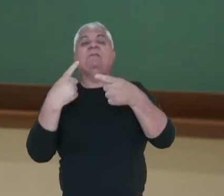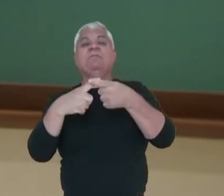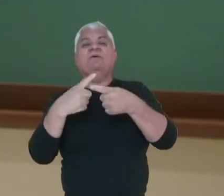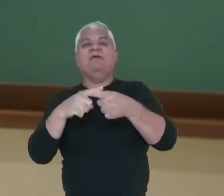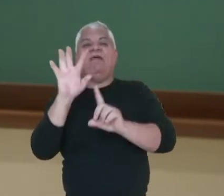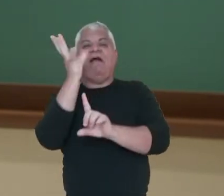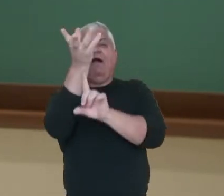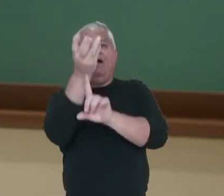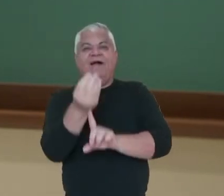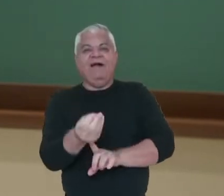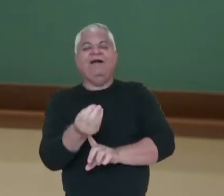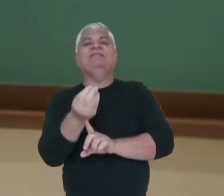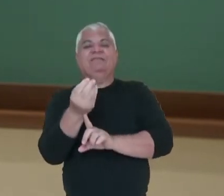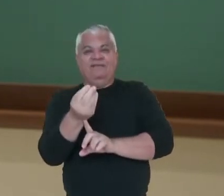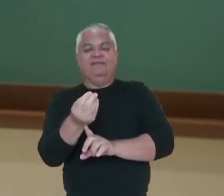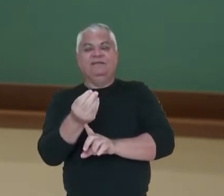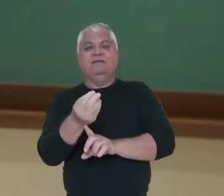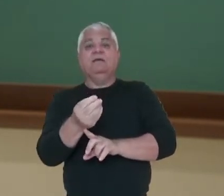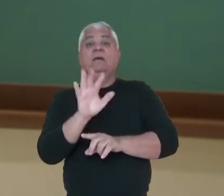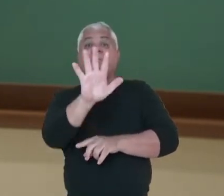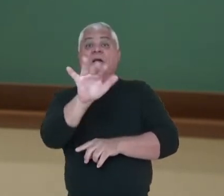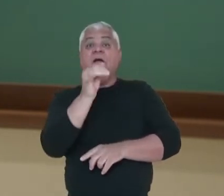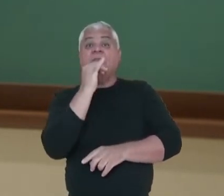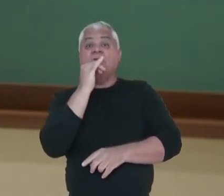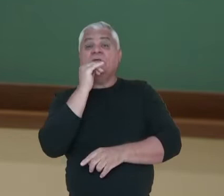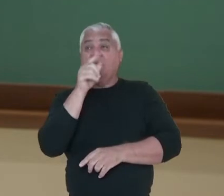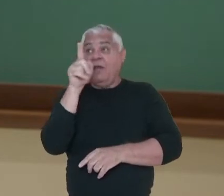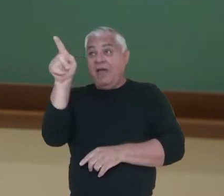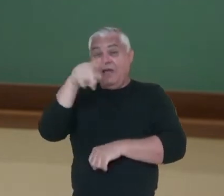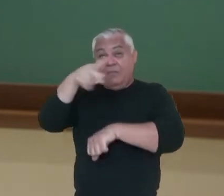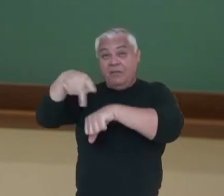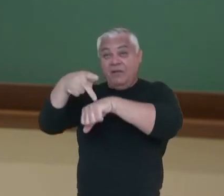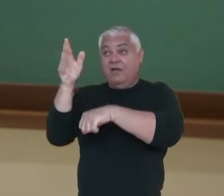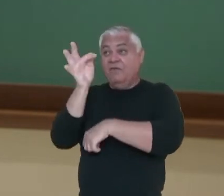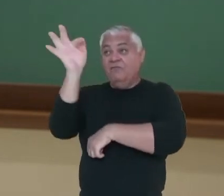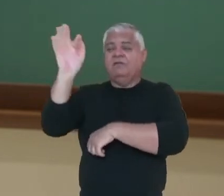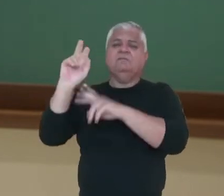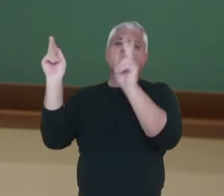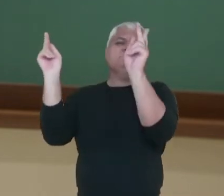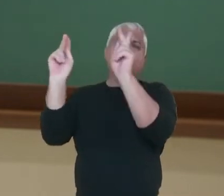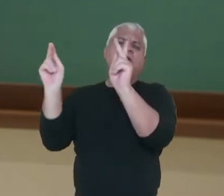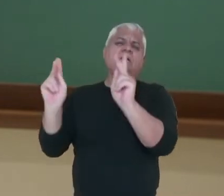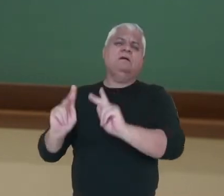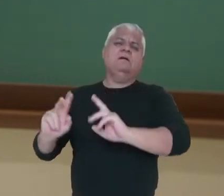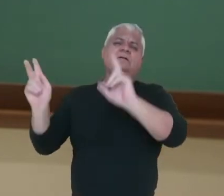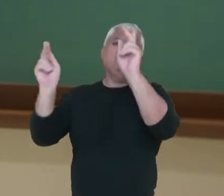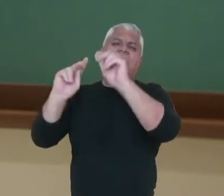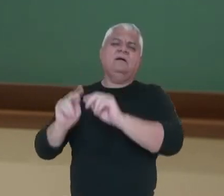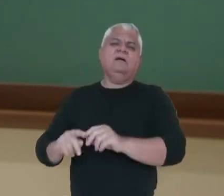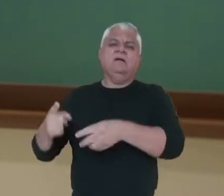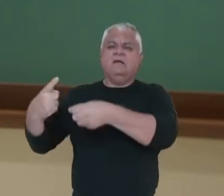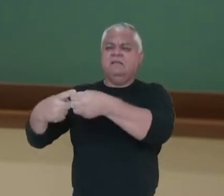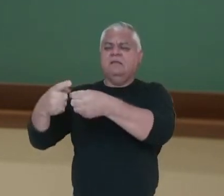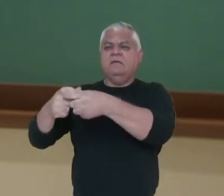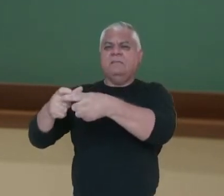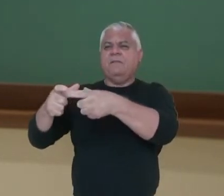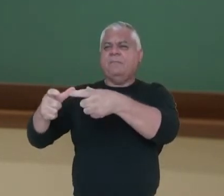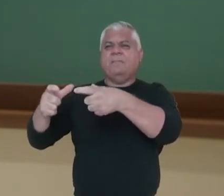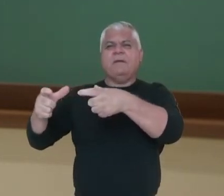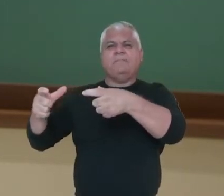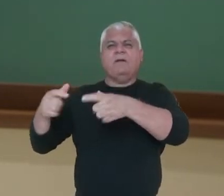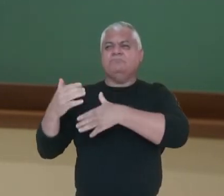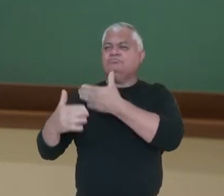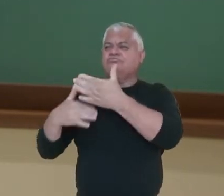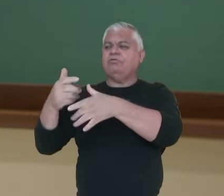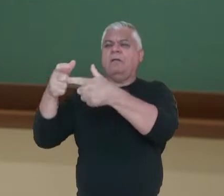arte com relação com o protesto. Mas voltando para a França, na França nós somos um período de paz e as cidades estão crescendo. Nós estamos um período assim que está